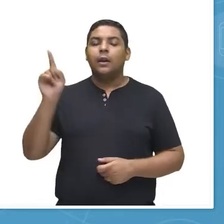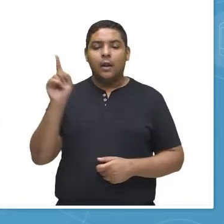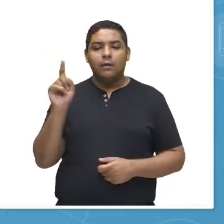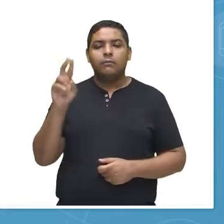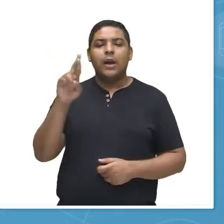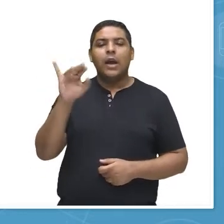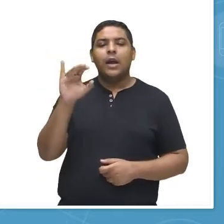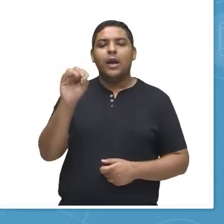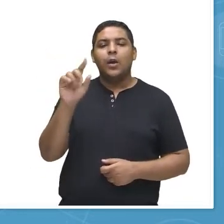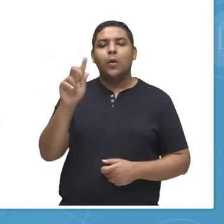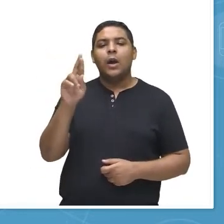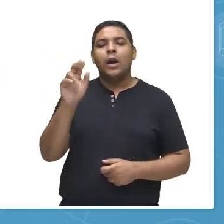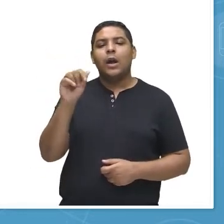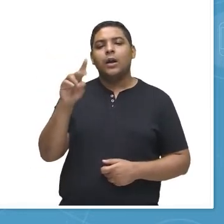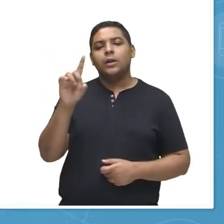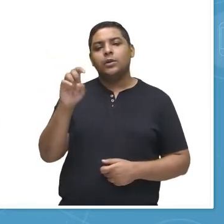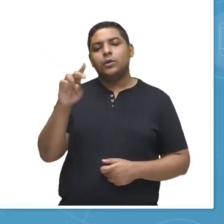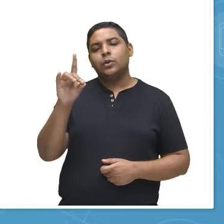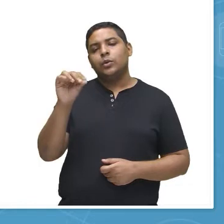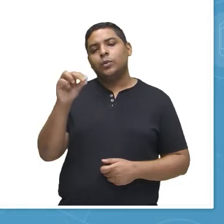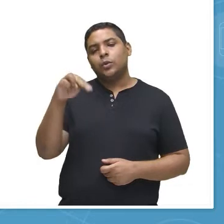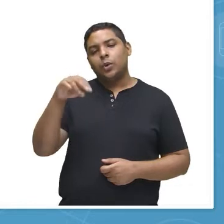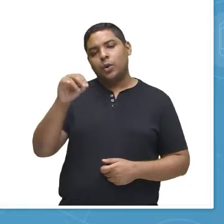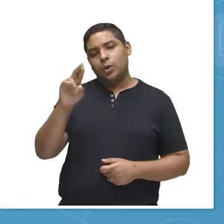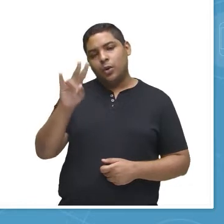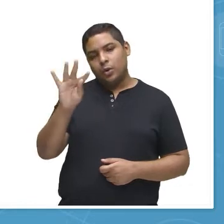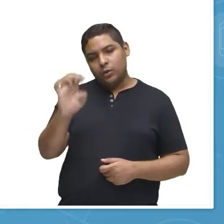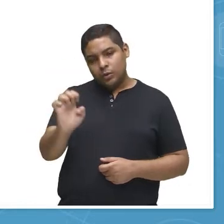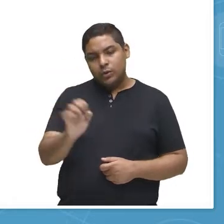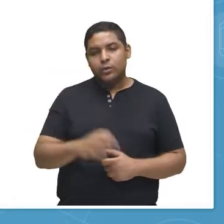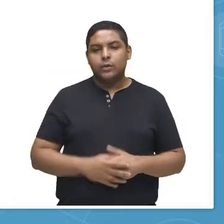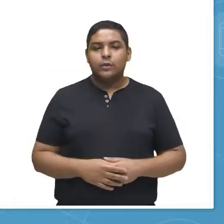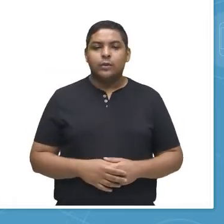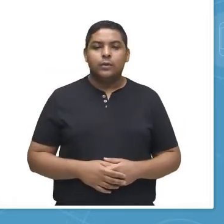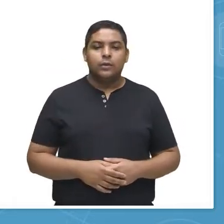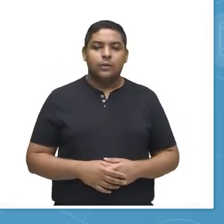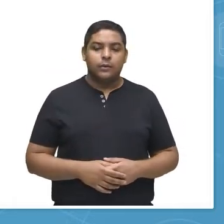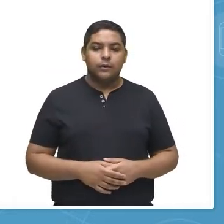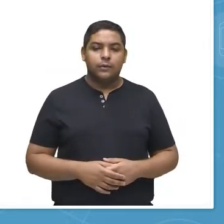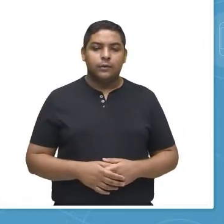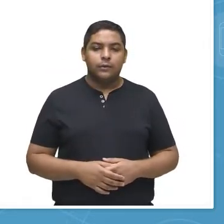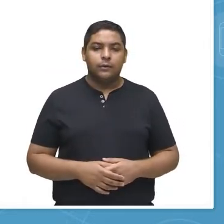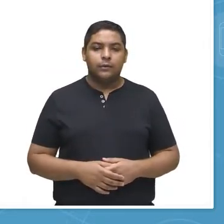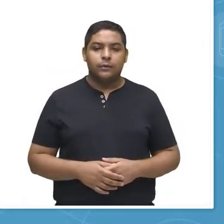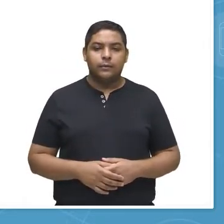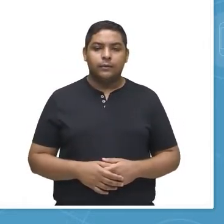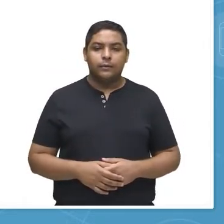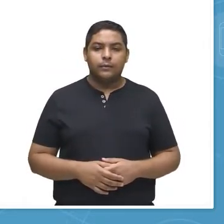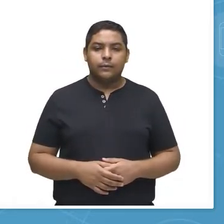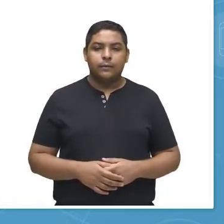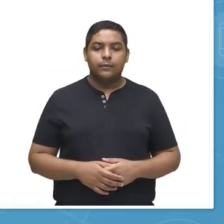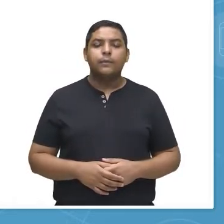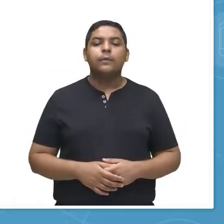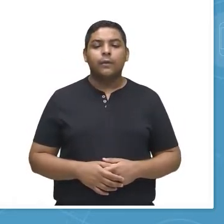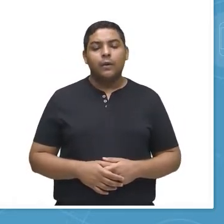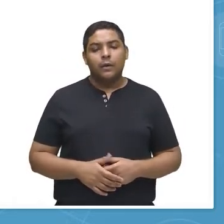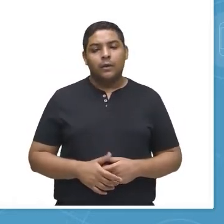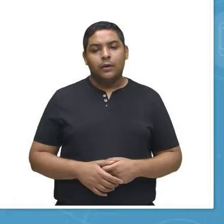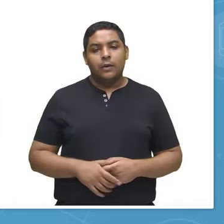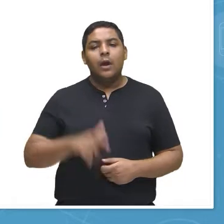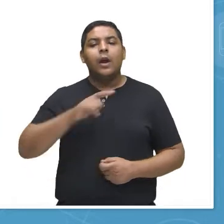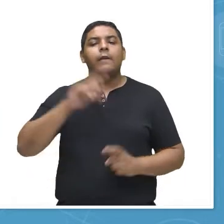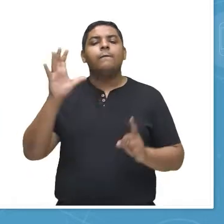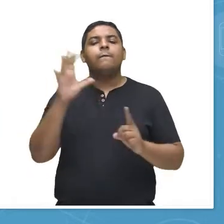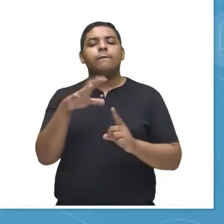todas as cidades que, de forma direta ou indireta, estão em influência